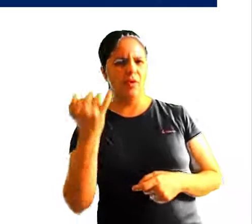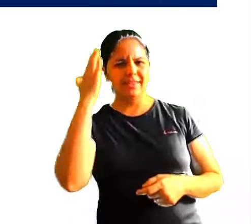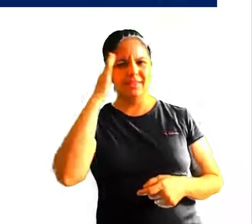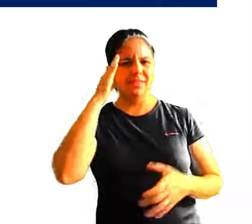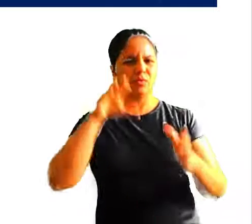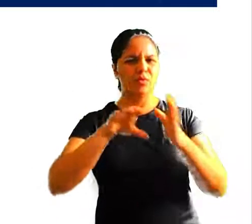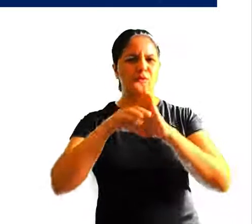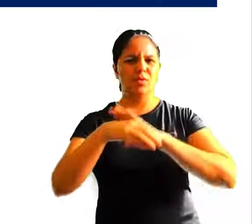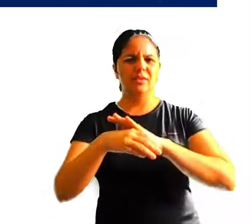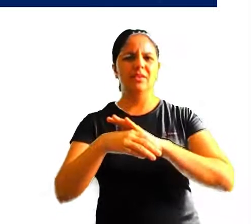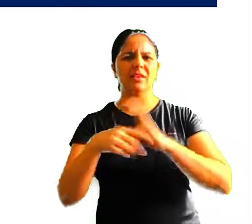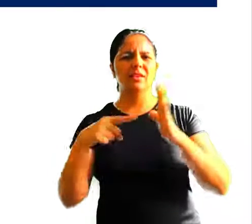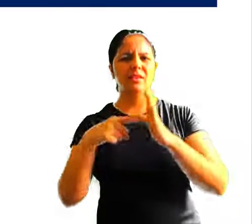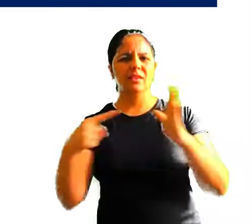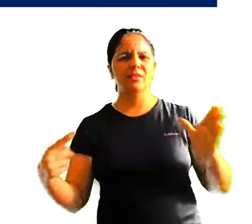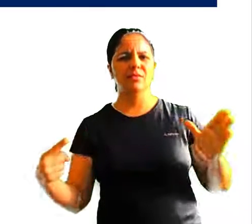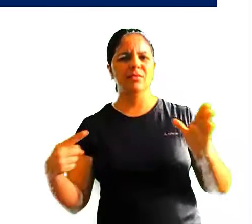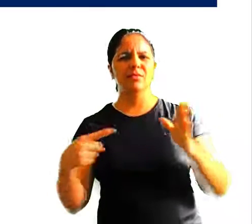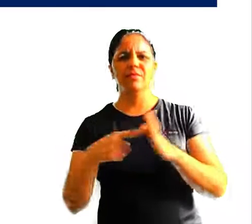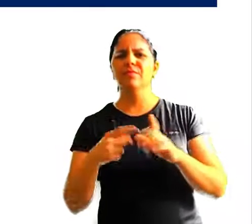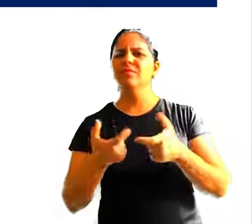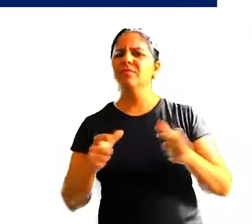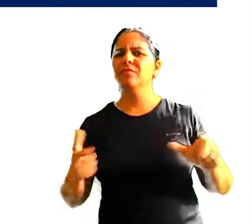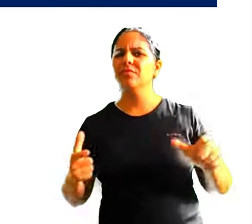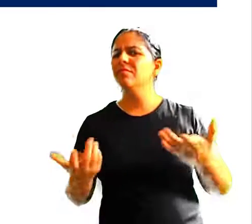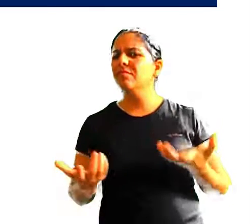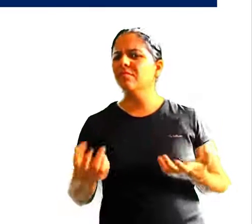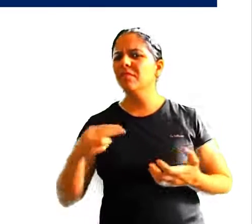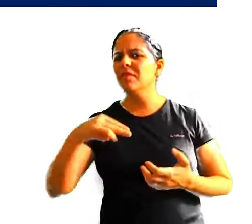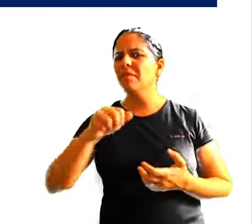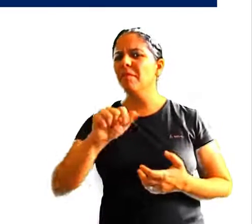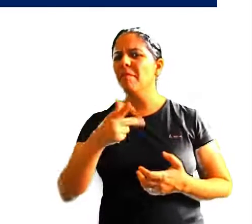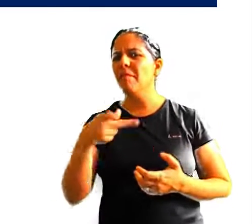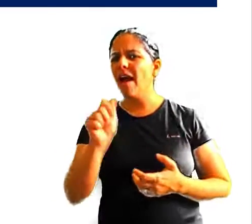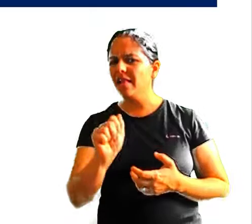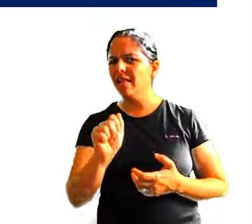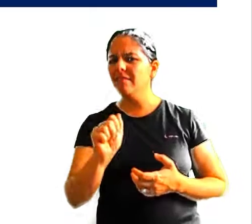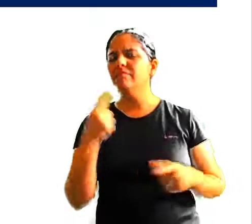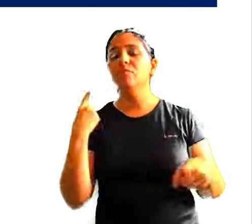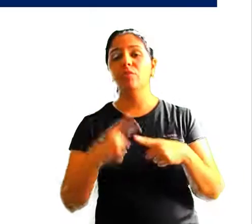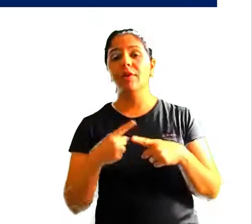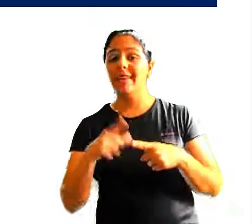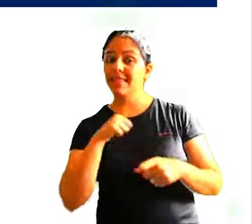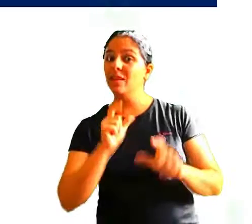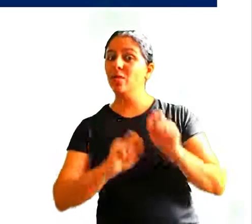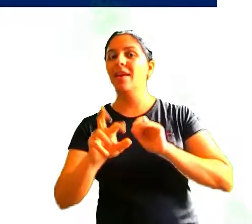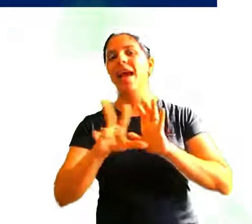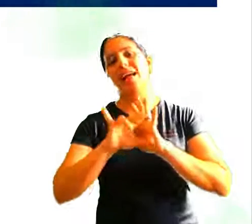tá? Bom, por que é importante a gente entender o conceito de malha, né?